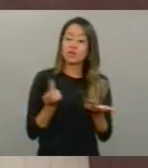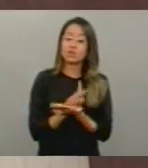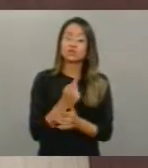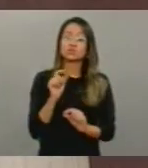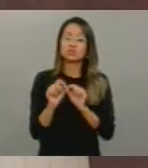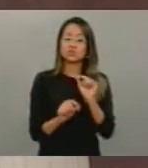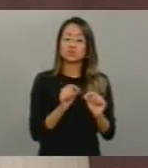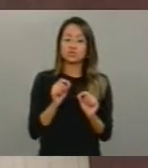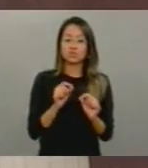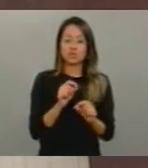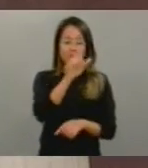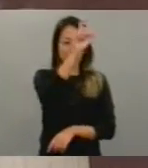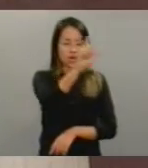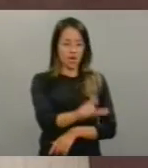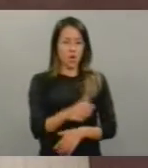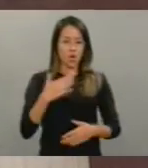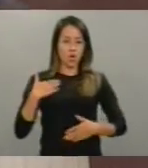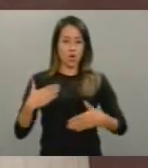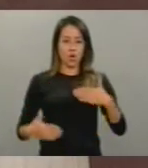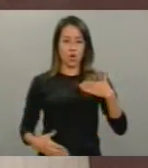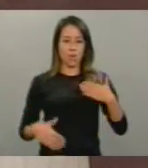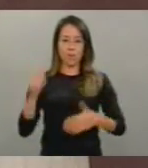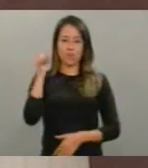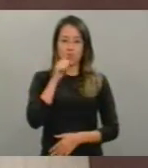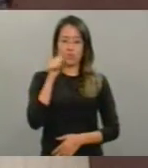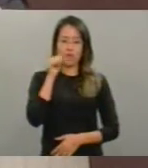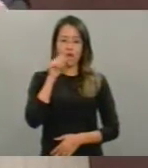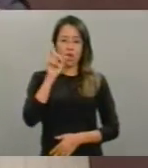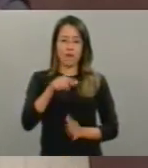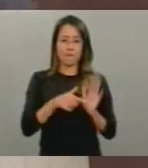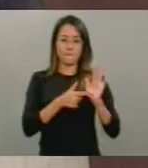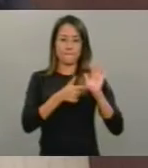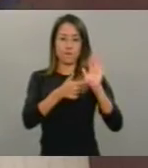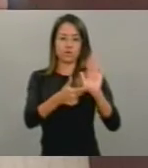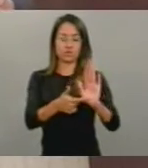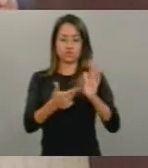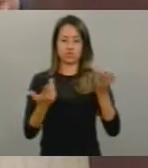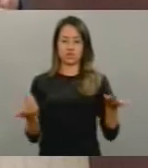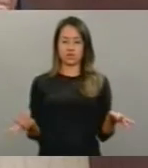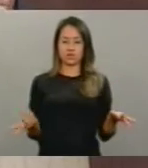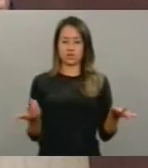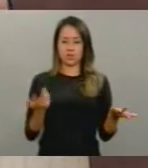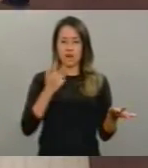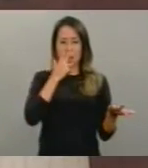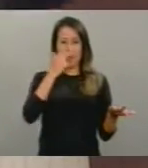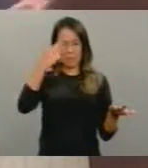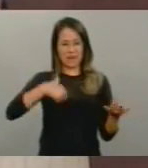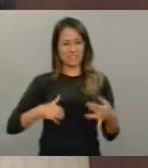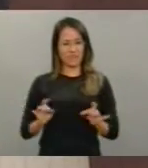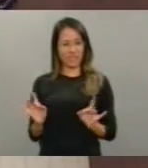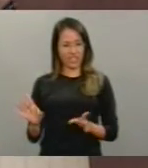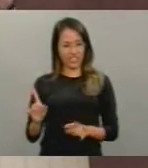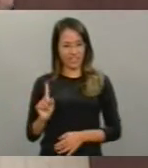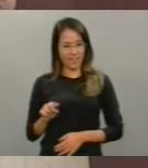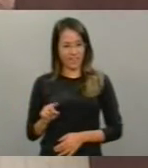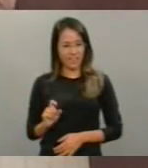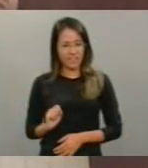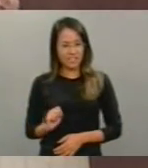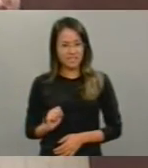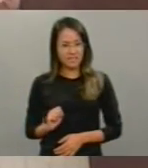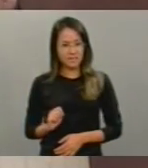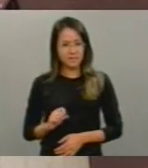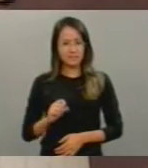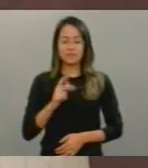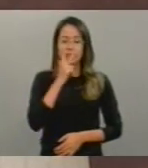transforma o corpo das mulheres em mecanismos publicitários, utilizando o corpo da mulher numa lógica de